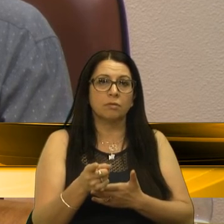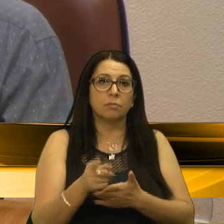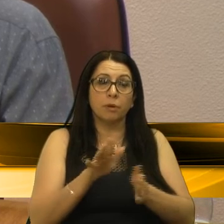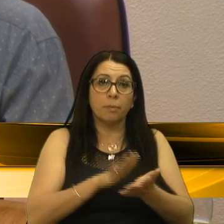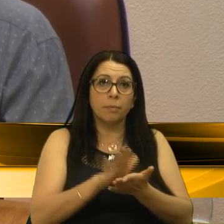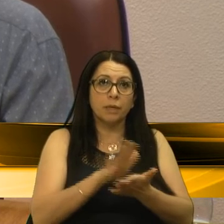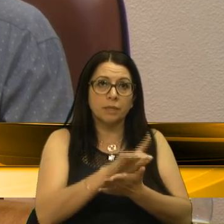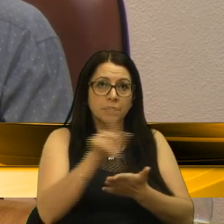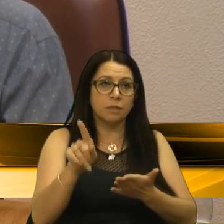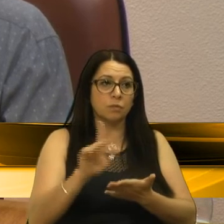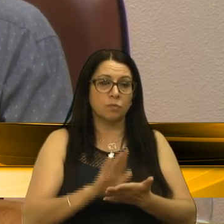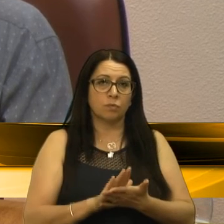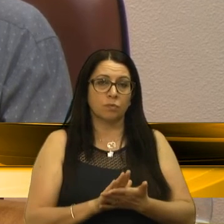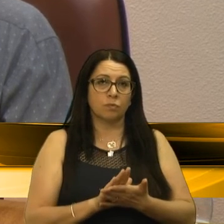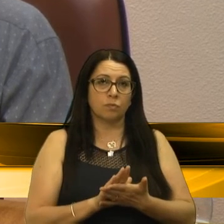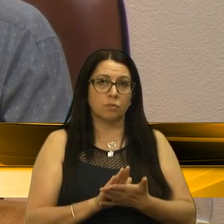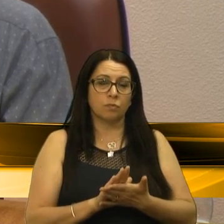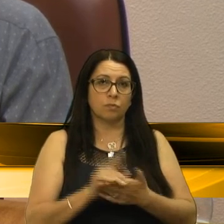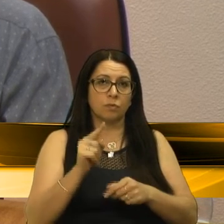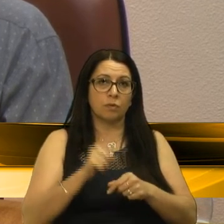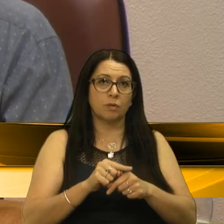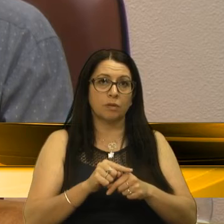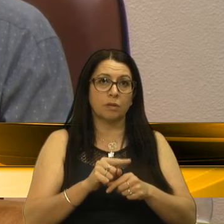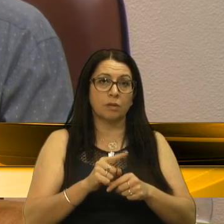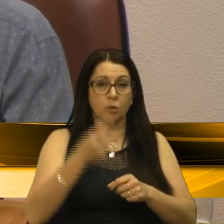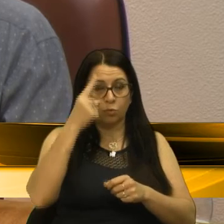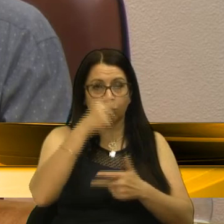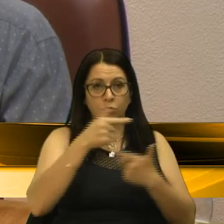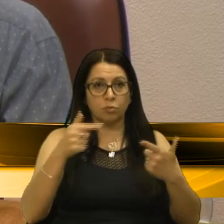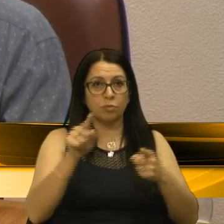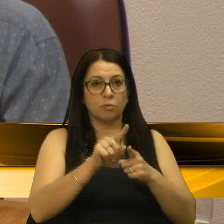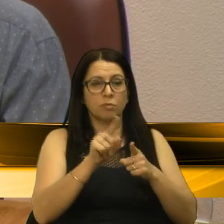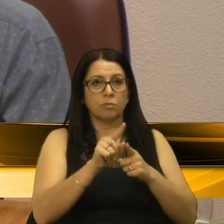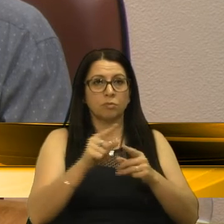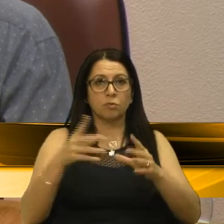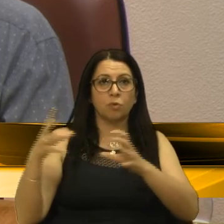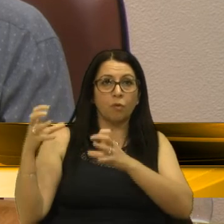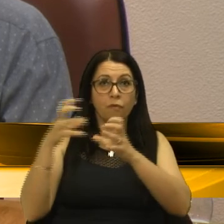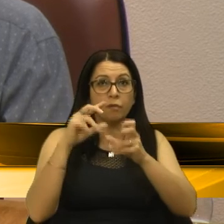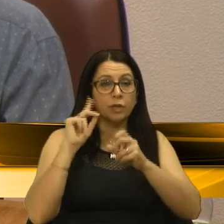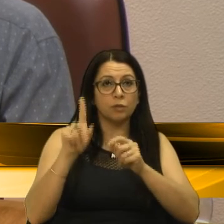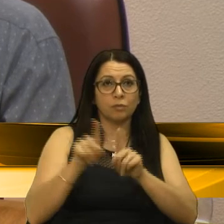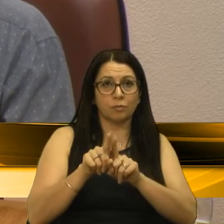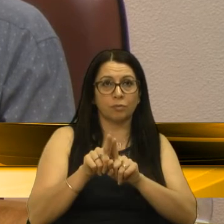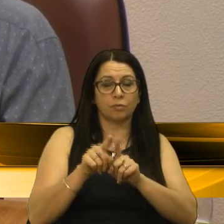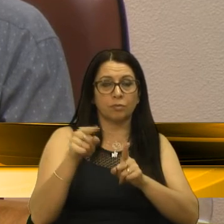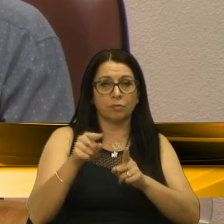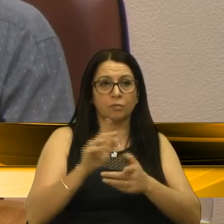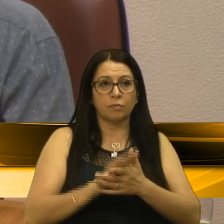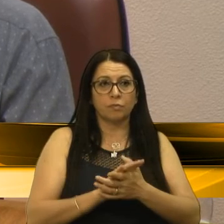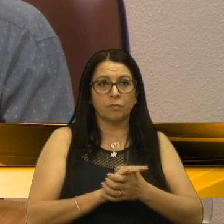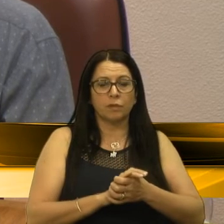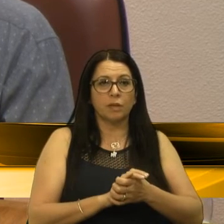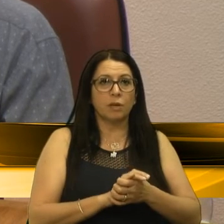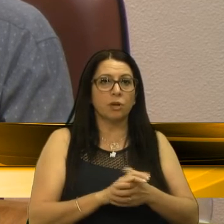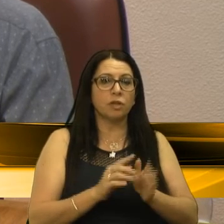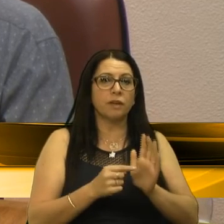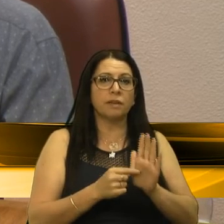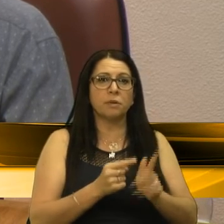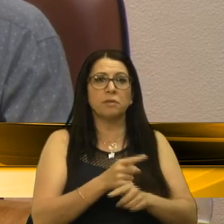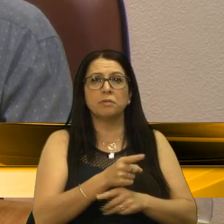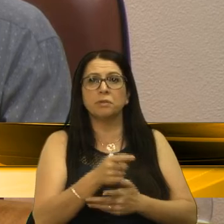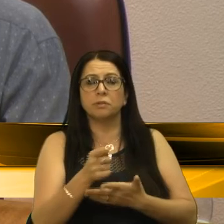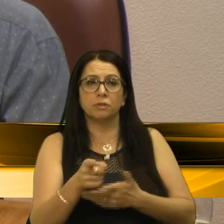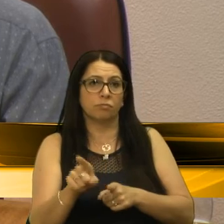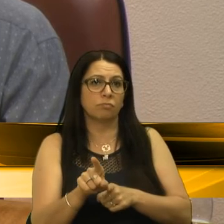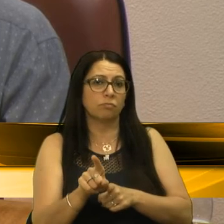elucubração da parte autora, até porque o conflito à luz, pelo menos nas bases até então presentes nos